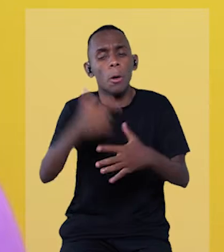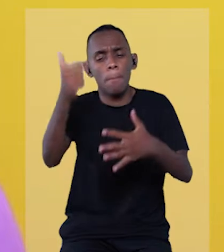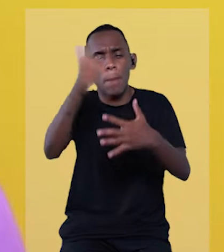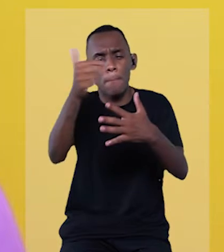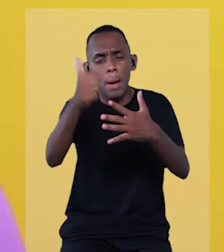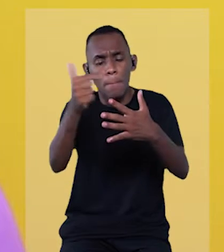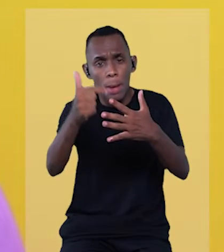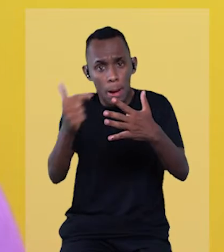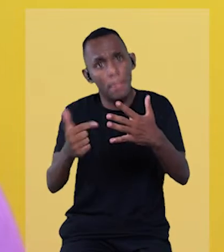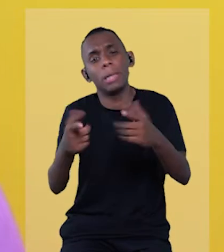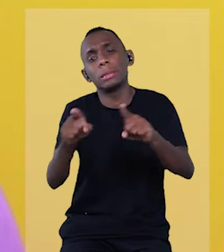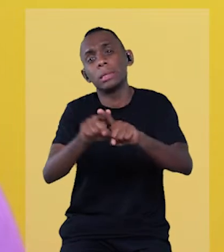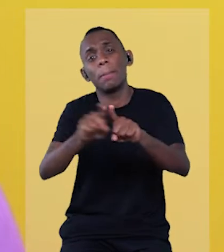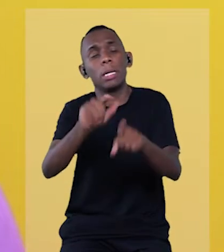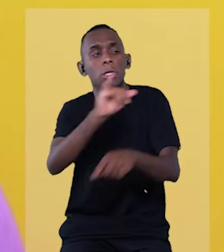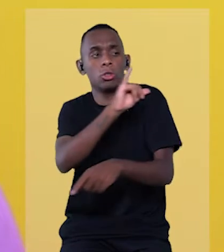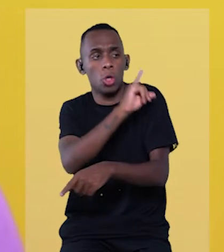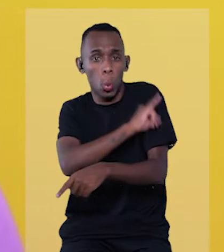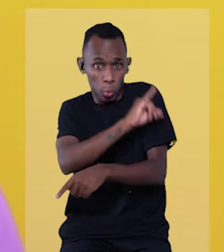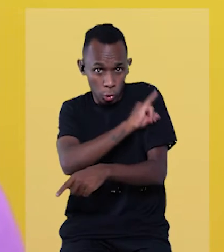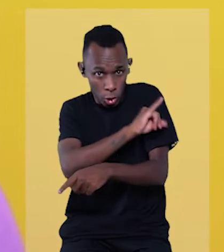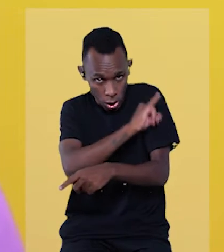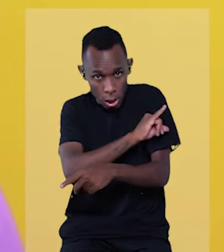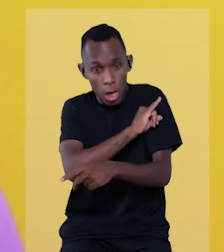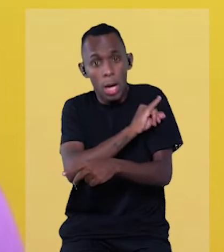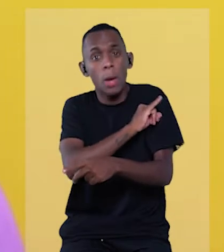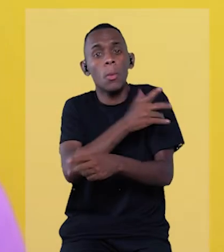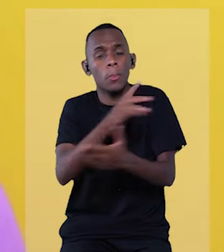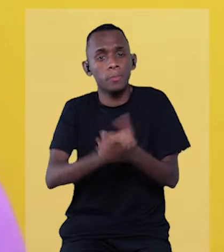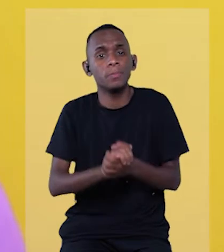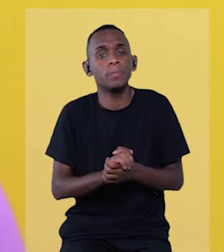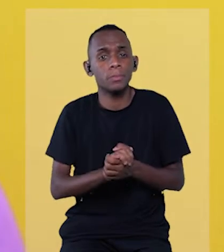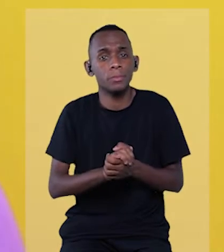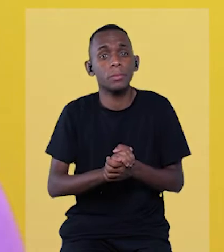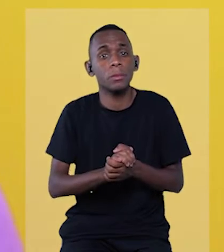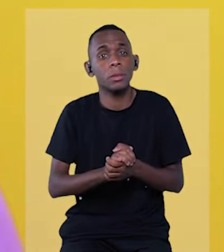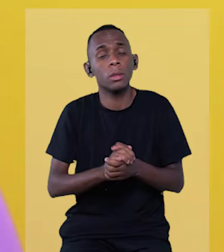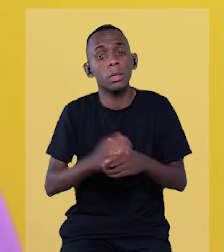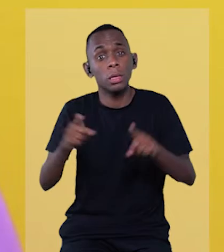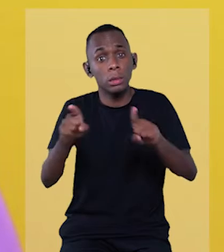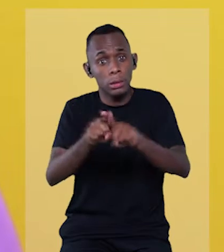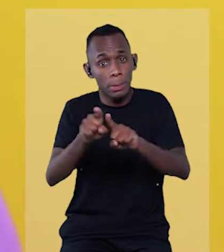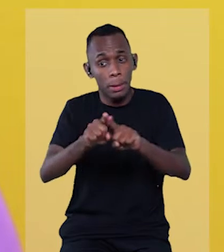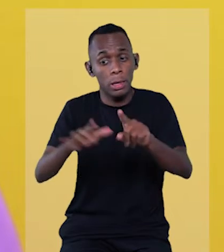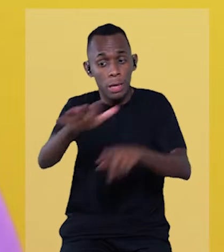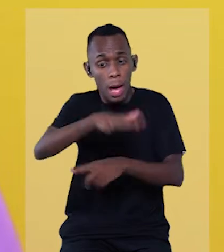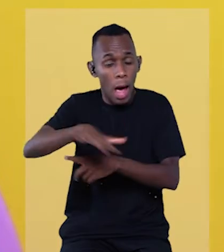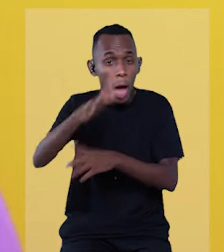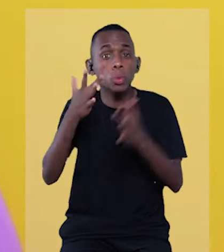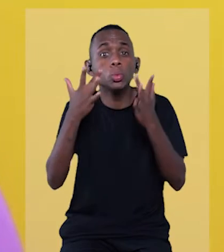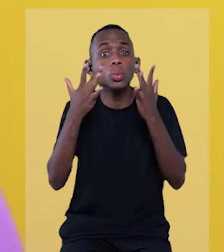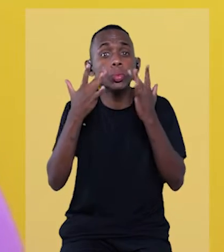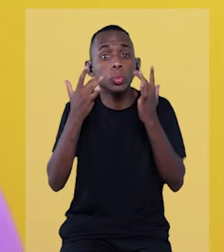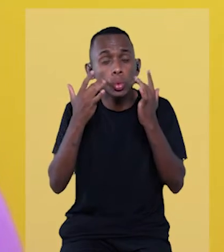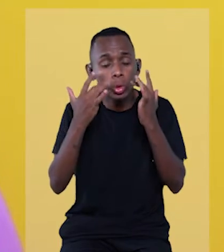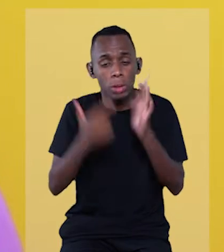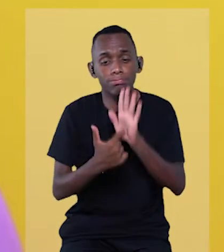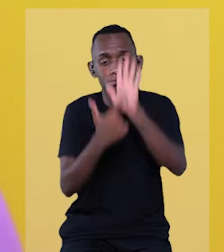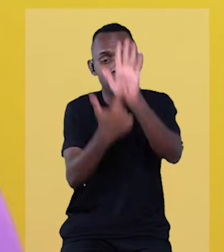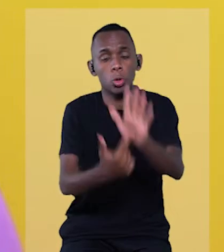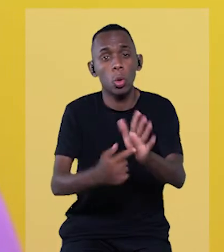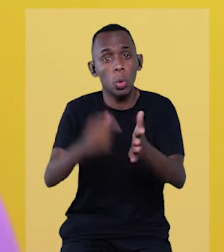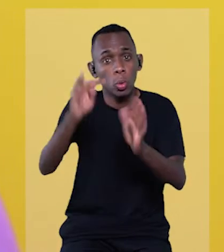Sesc Argumenta, do Rio de Janeiro, o NPA do Paraná, e como dramaturgo teve seu primeiro texto para